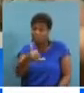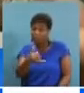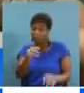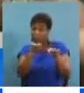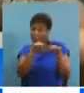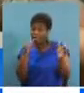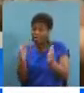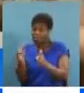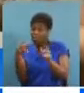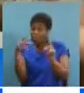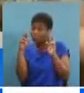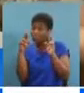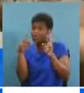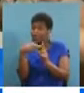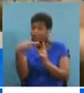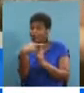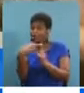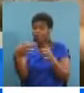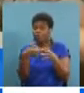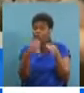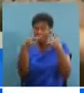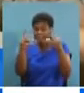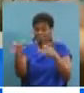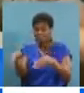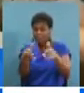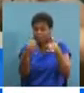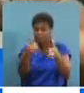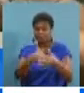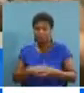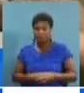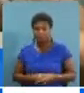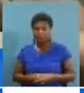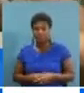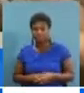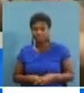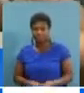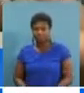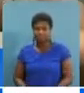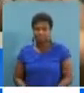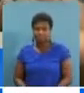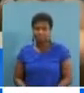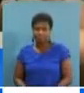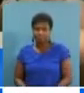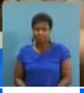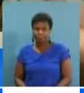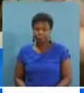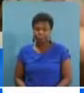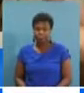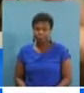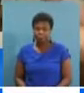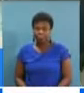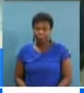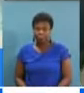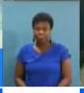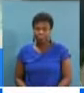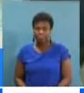desta fase, a nossa expectativa é que a companhia estará no bom caminho. But once we go through that, we expect the airline to